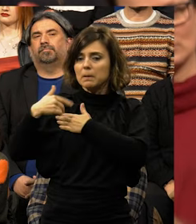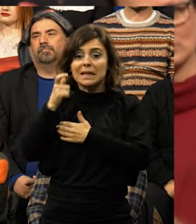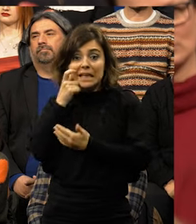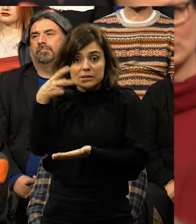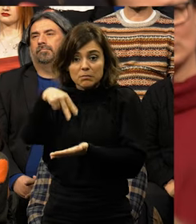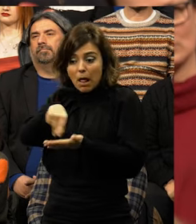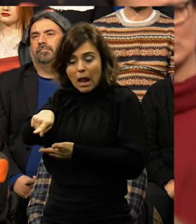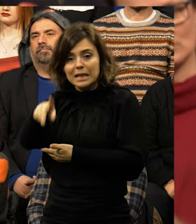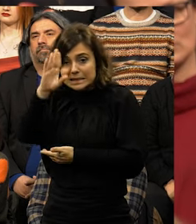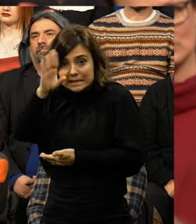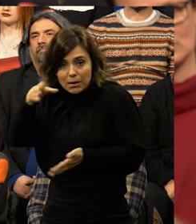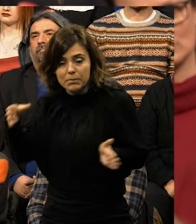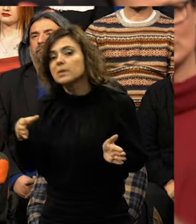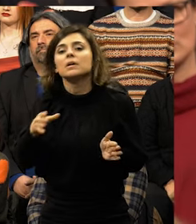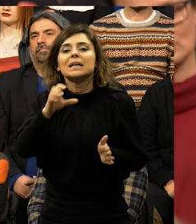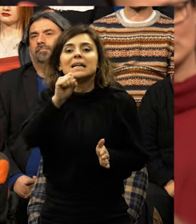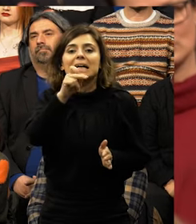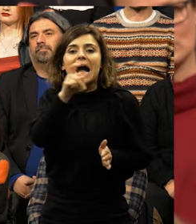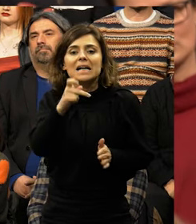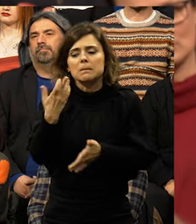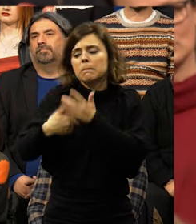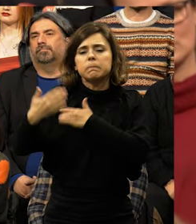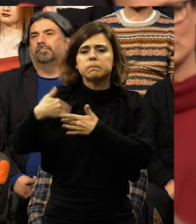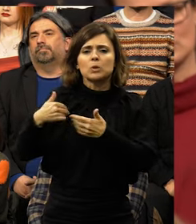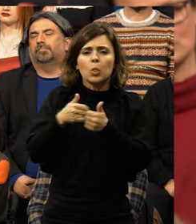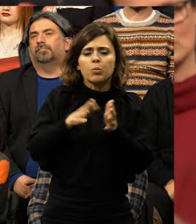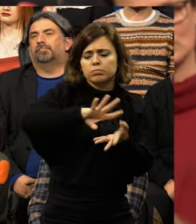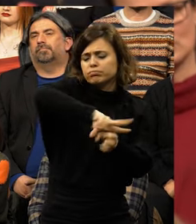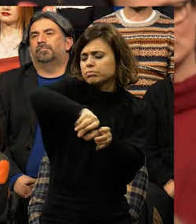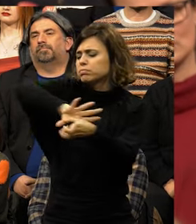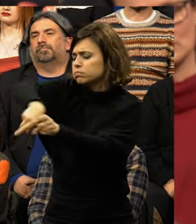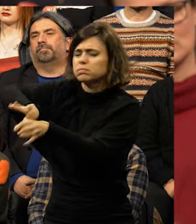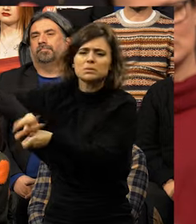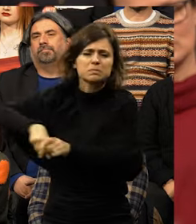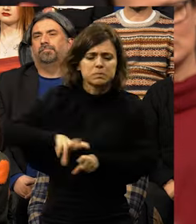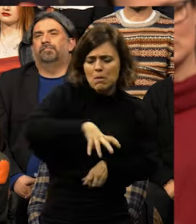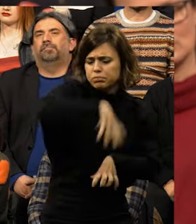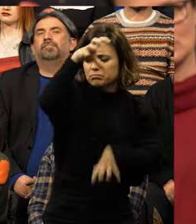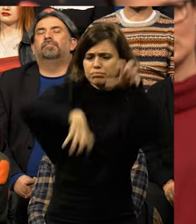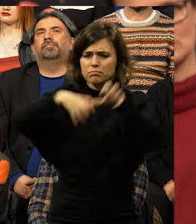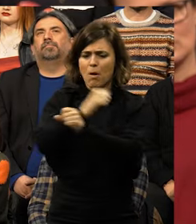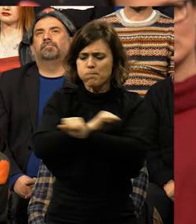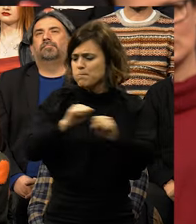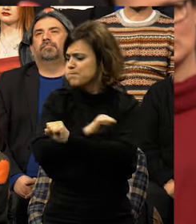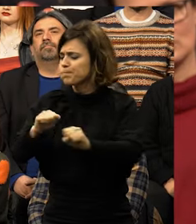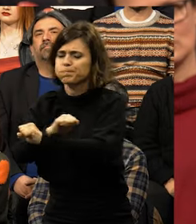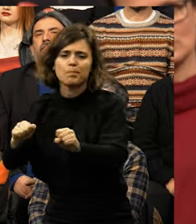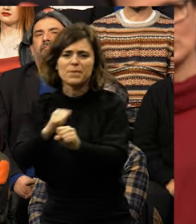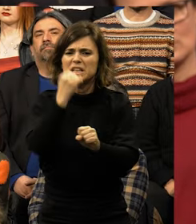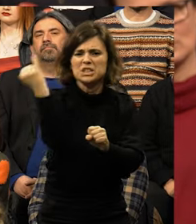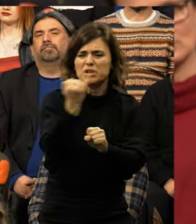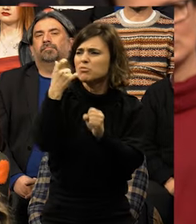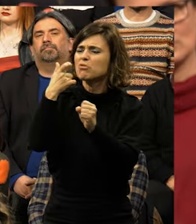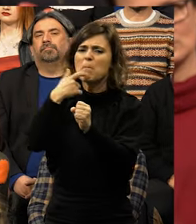eu em gasa ainda era quase tudo destruição prédios bombardeados terrenos agrícolas contaminados instituições só com meias